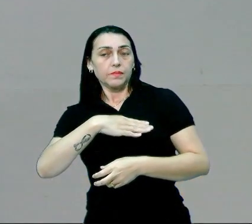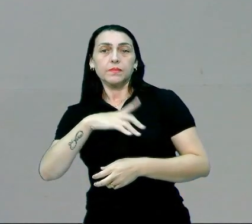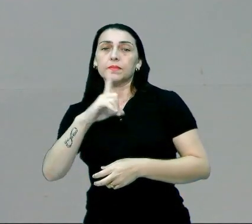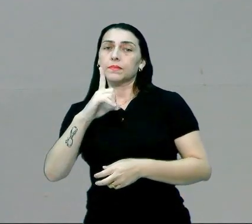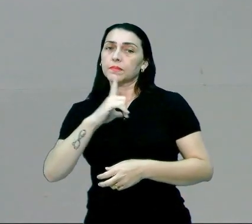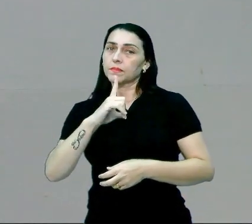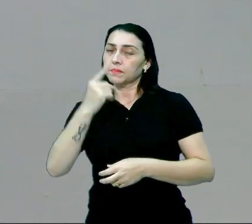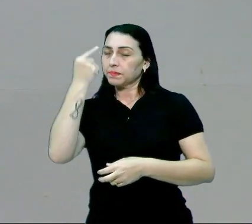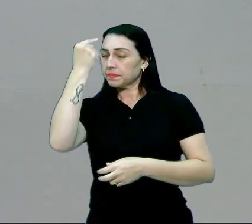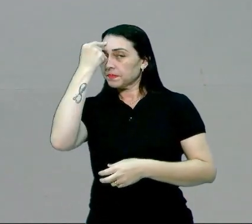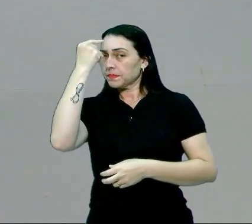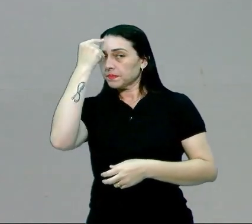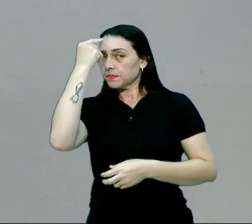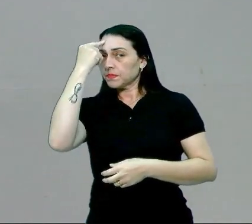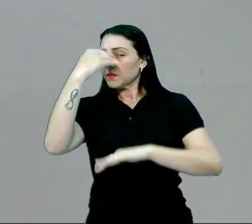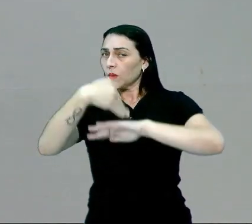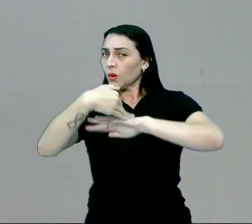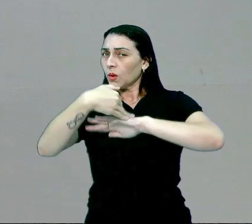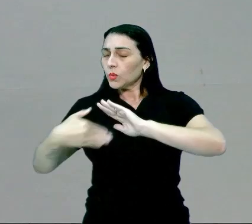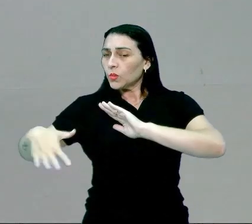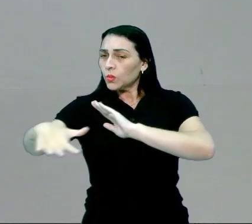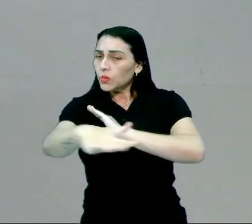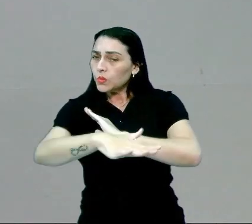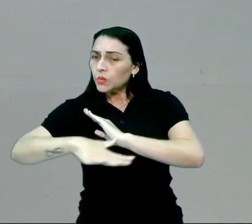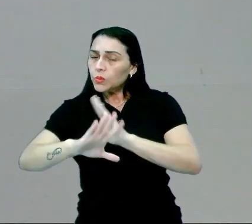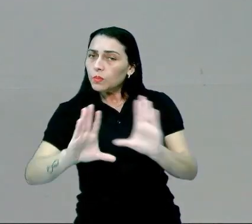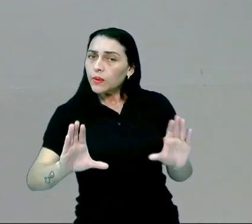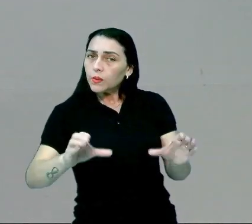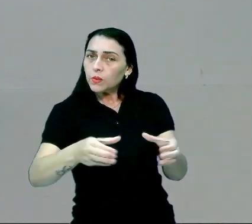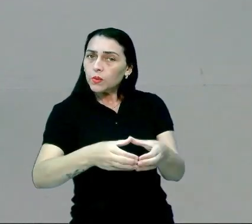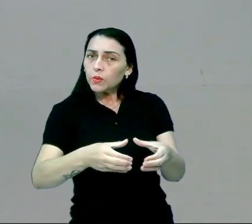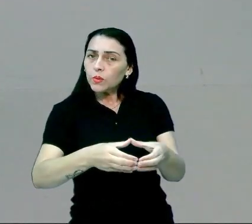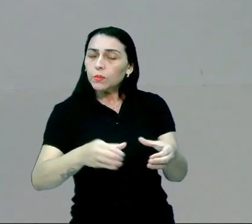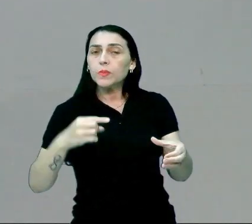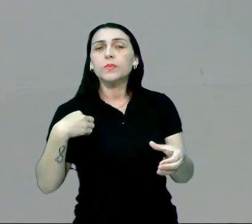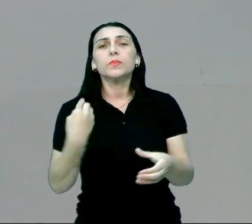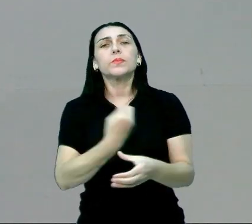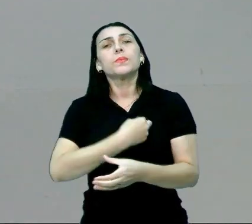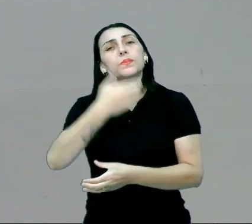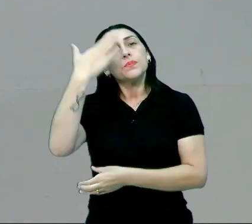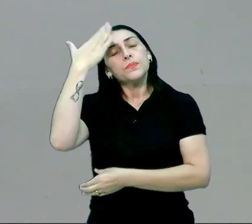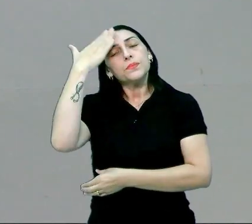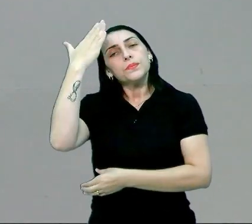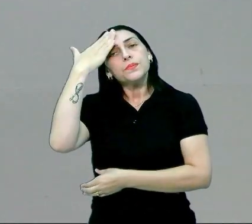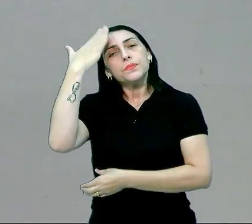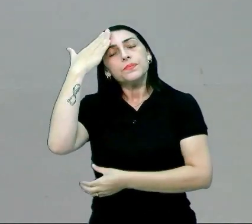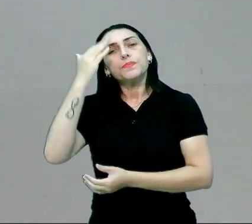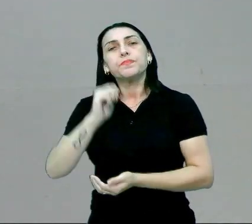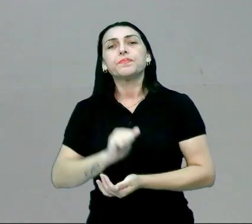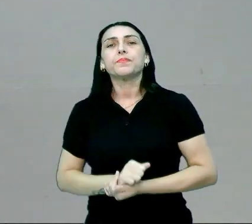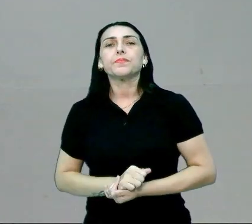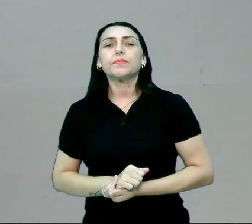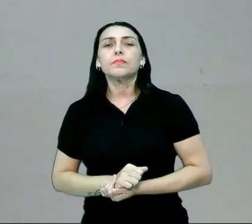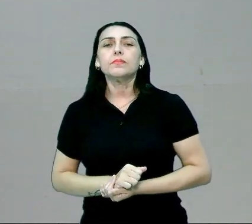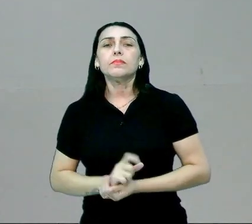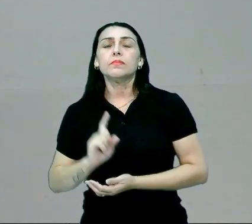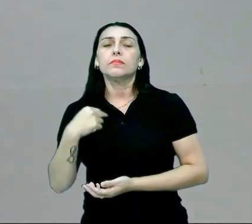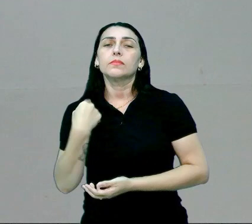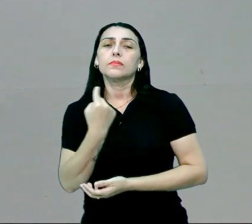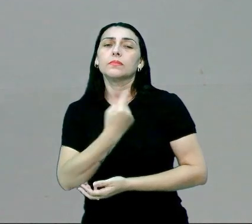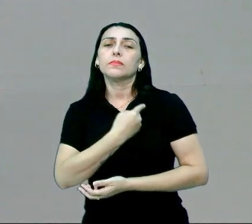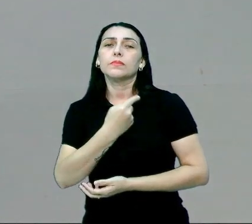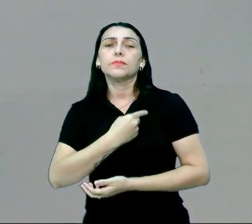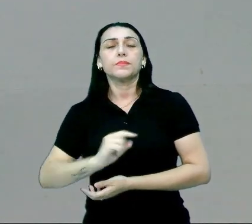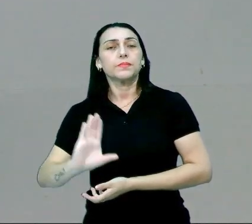ela tem que ser pensada para o todo, para o coletivo. E nós sabemos, digamos assim, que as